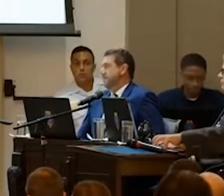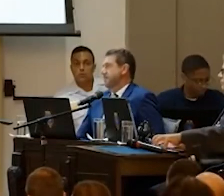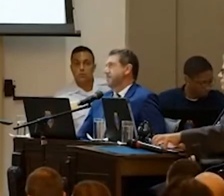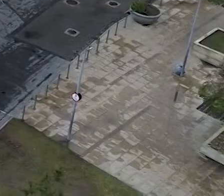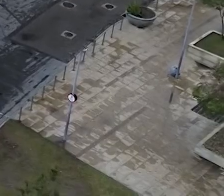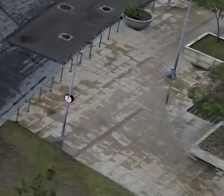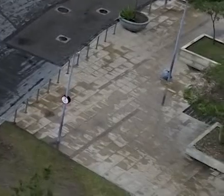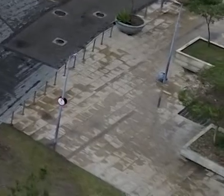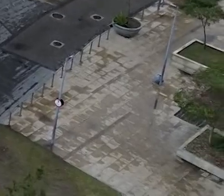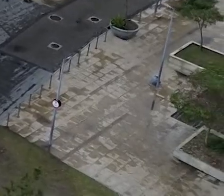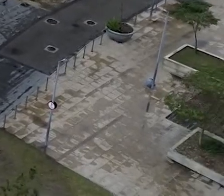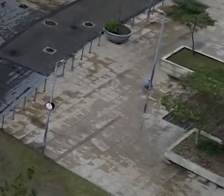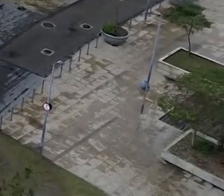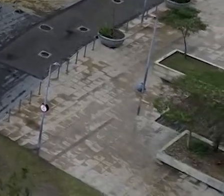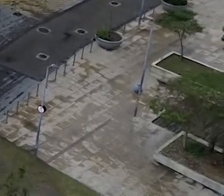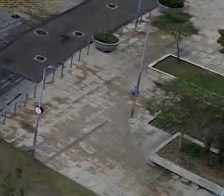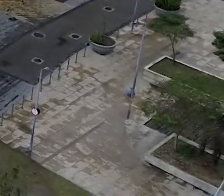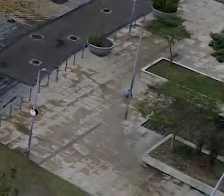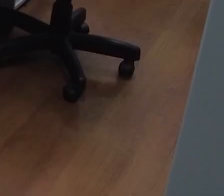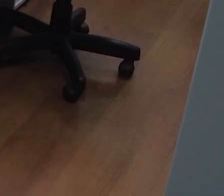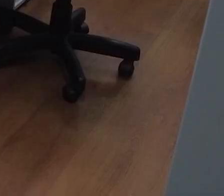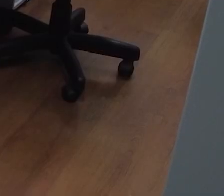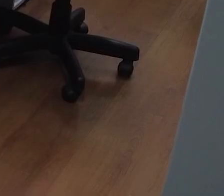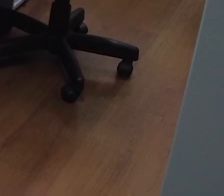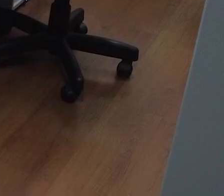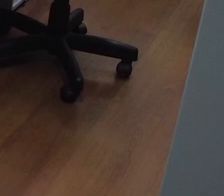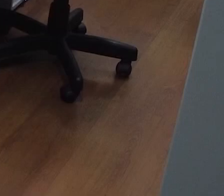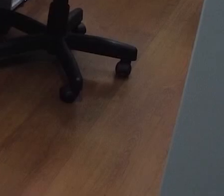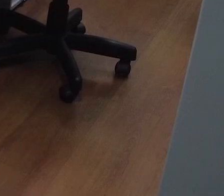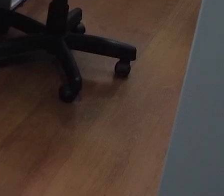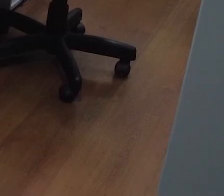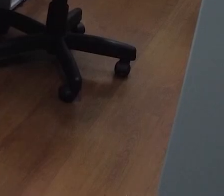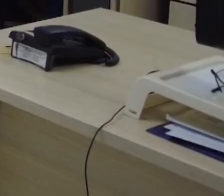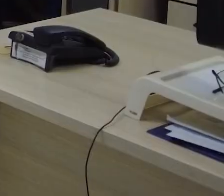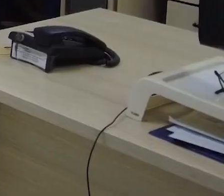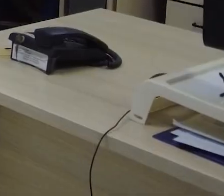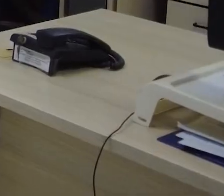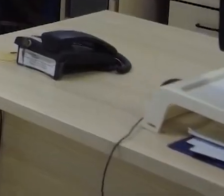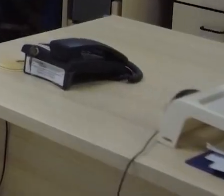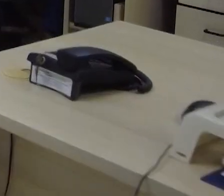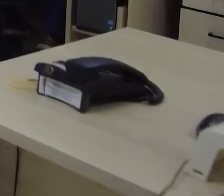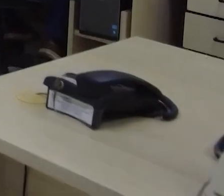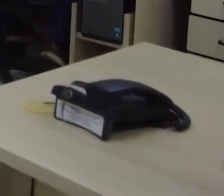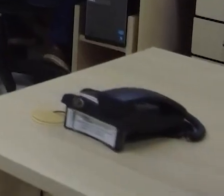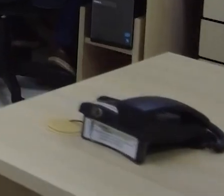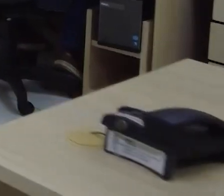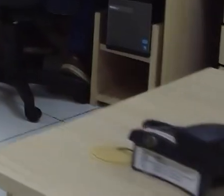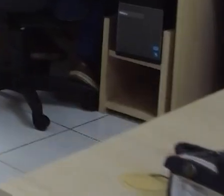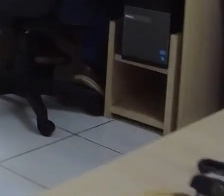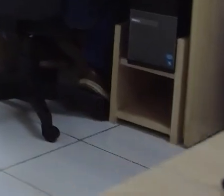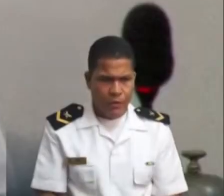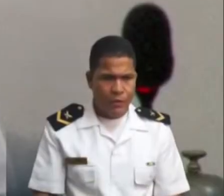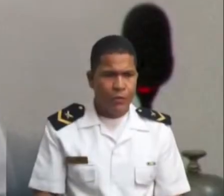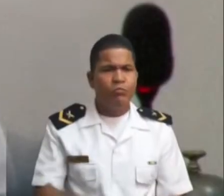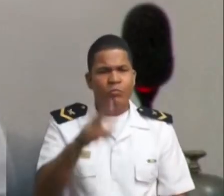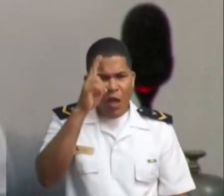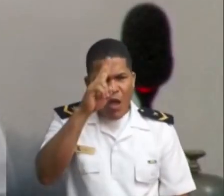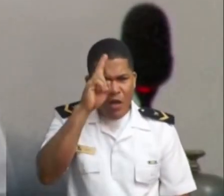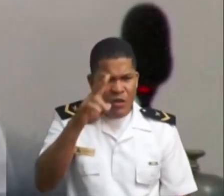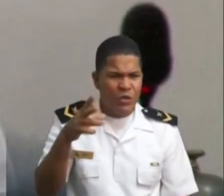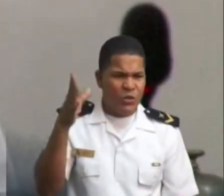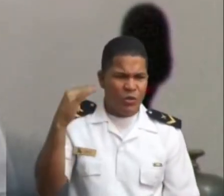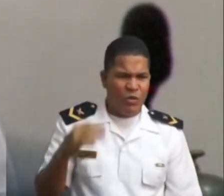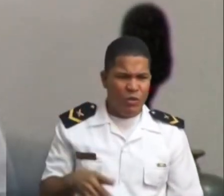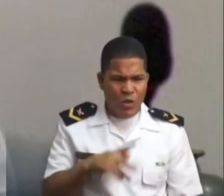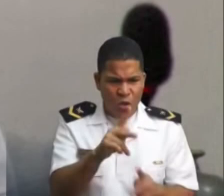possui jurisdição em todo o território nacional. É auxiliar do Poder Judiciário e vinculado ao Comando da Marinha. O comandante